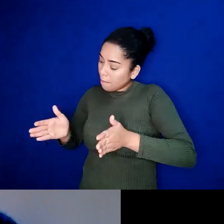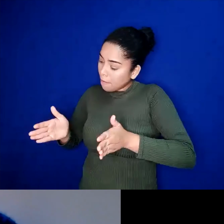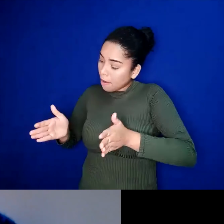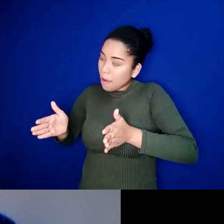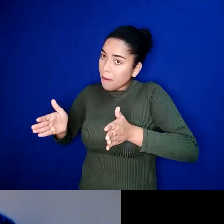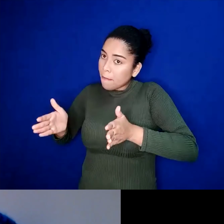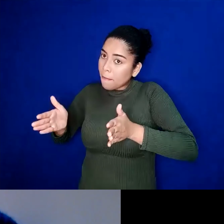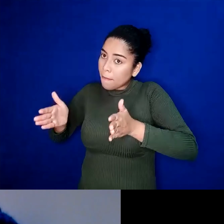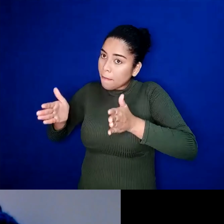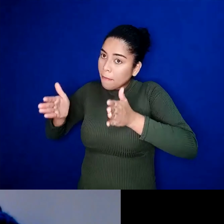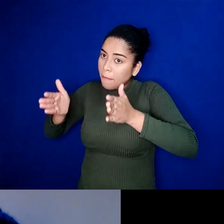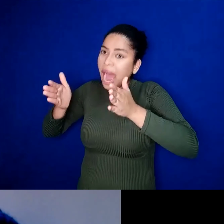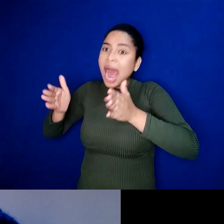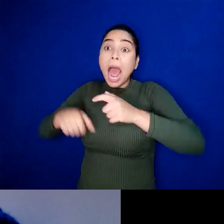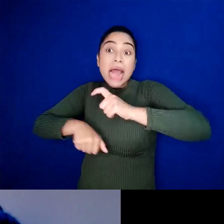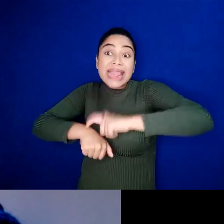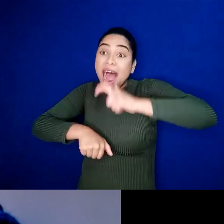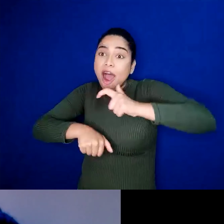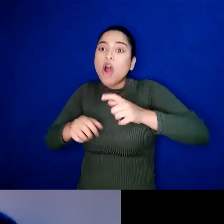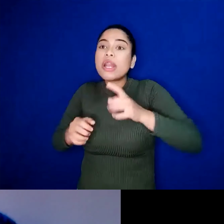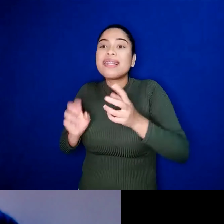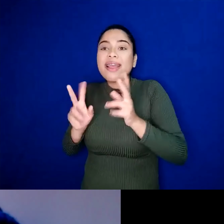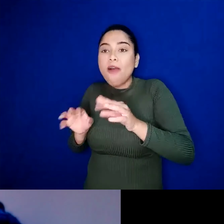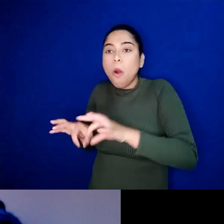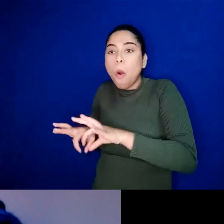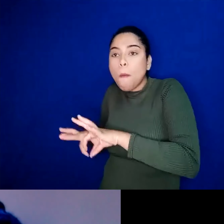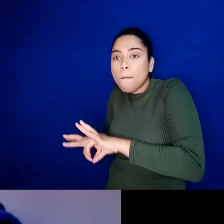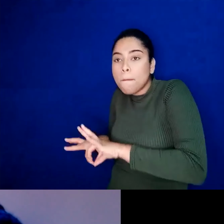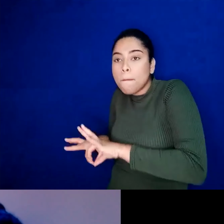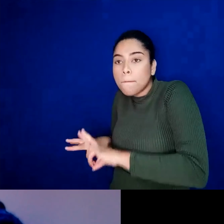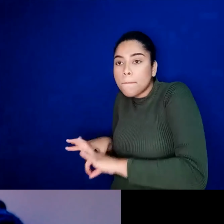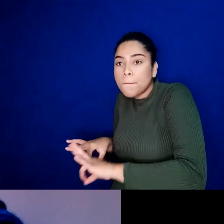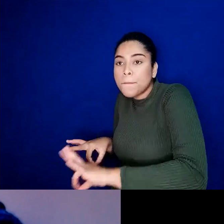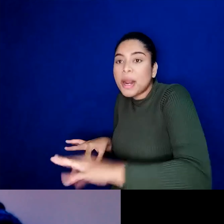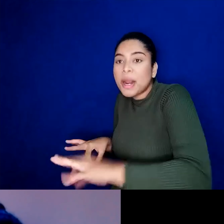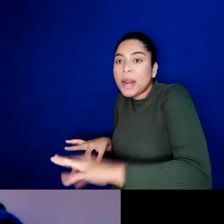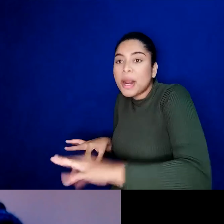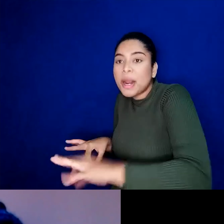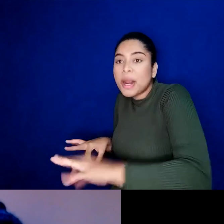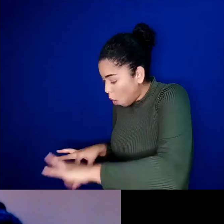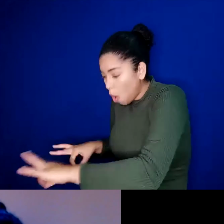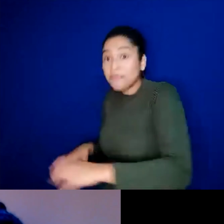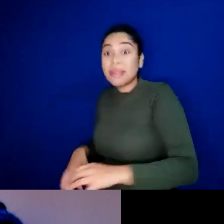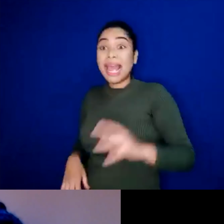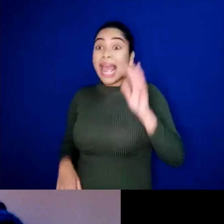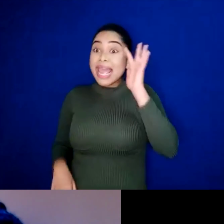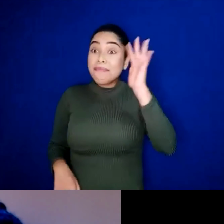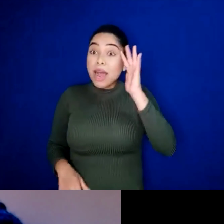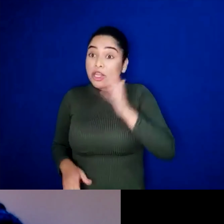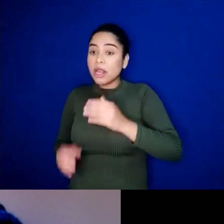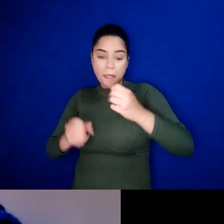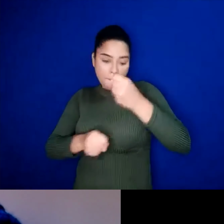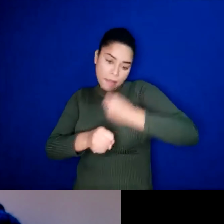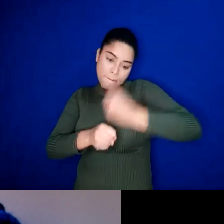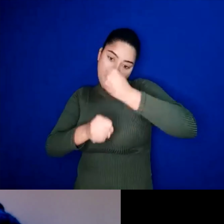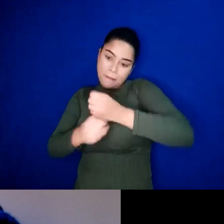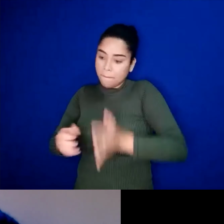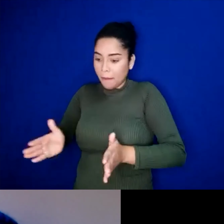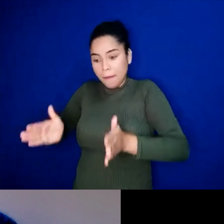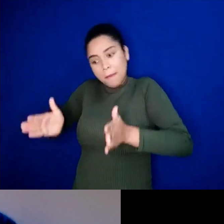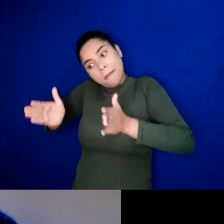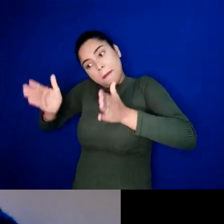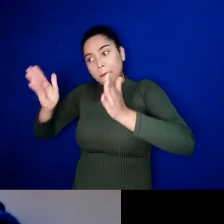colocando encanamento né porque é o correto agora imagina você construir uma casa subir os muros depois que você subiu no muro